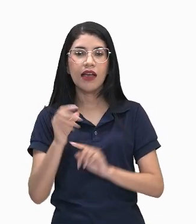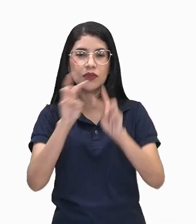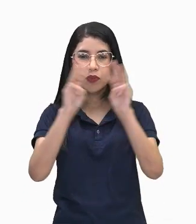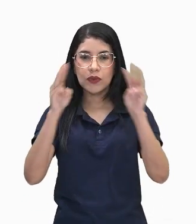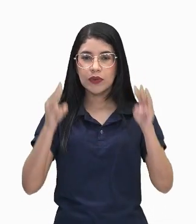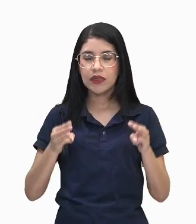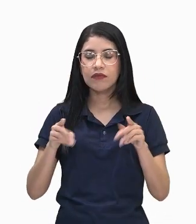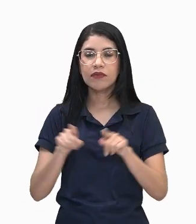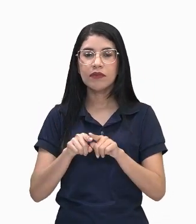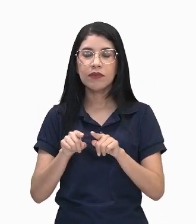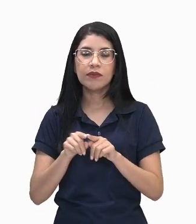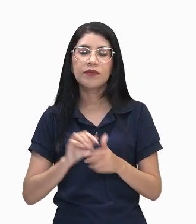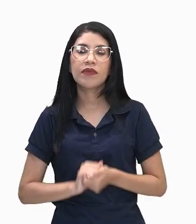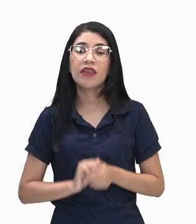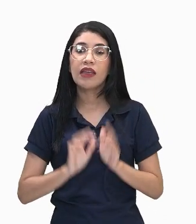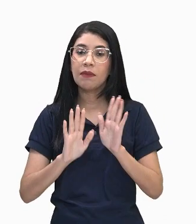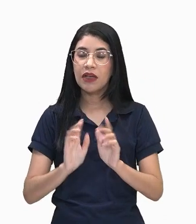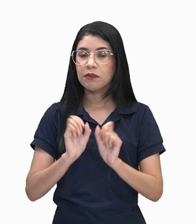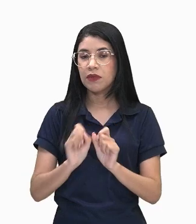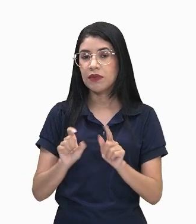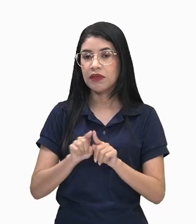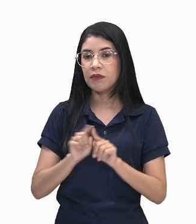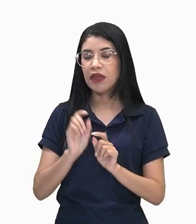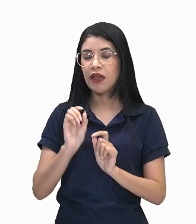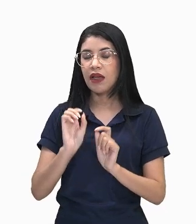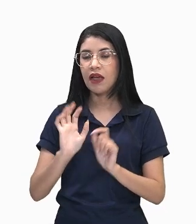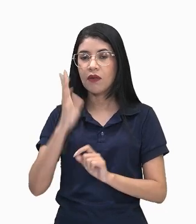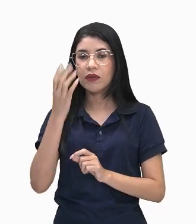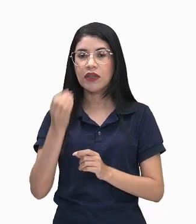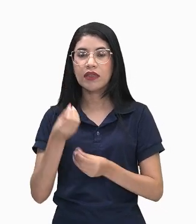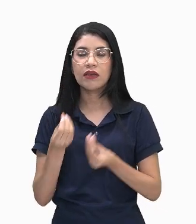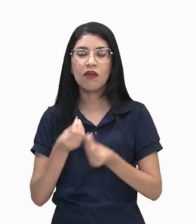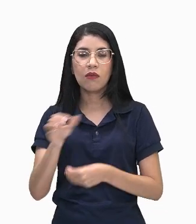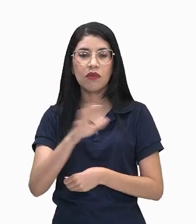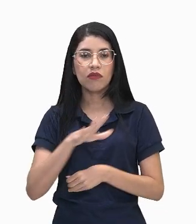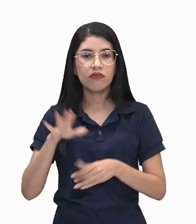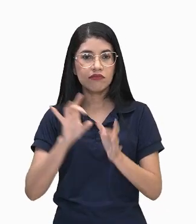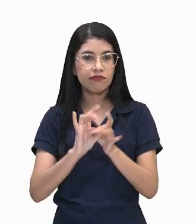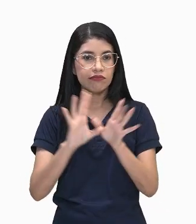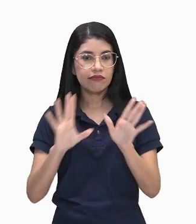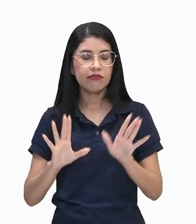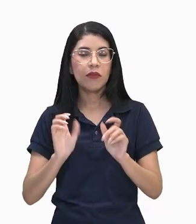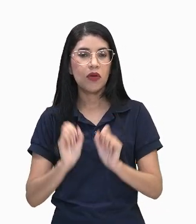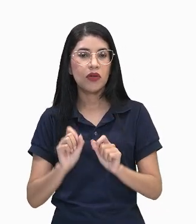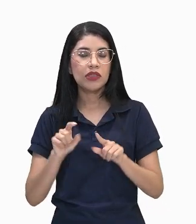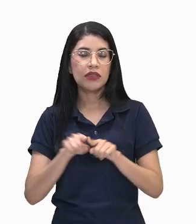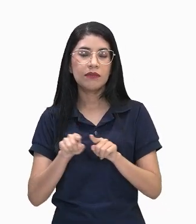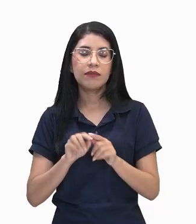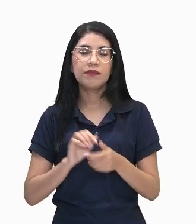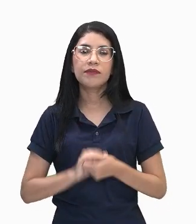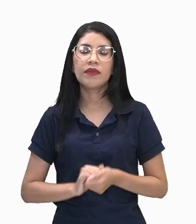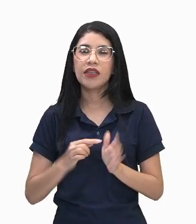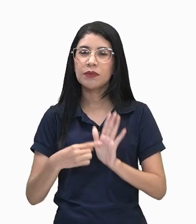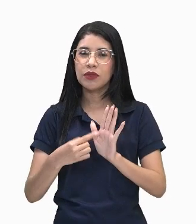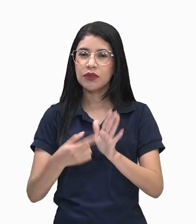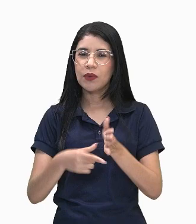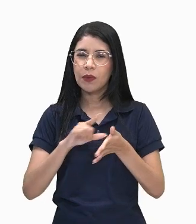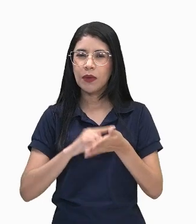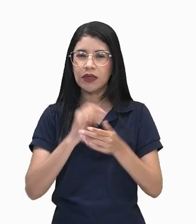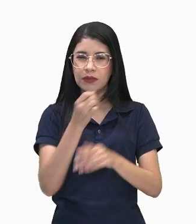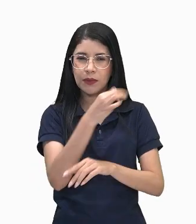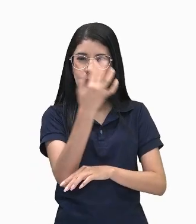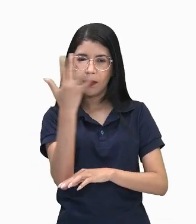galerias. Entretanto, pode também ser realizado ao ar livre. Nós mostramos aquela exposição de Franz Kreisberg, com aquelas